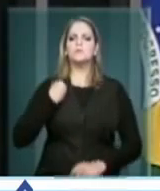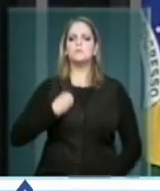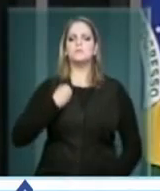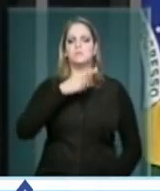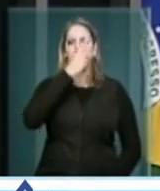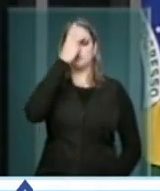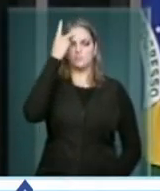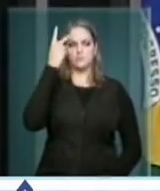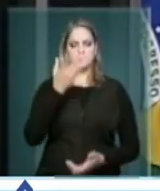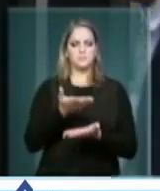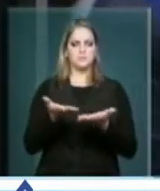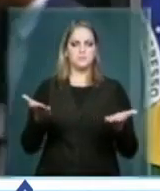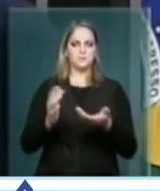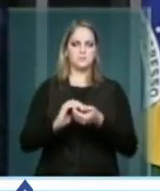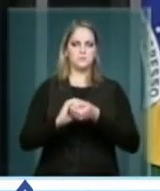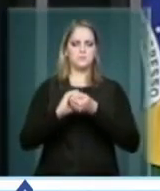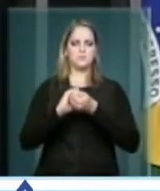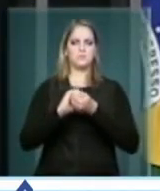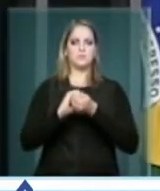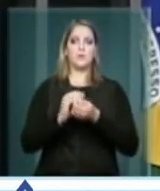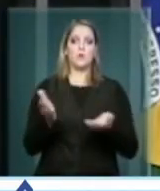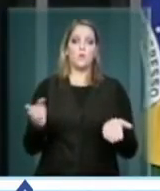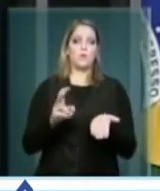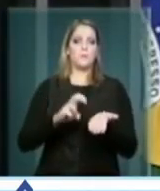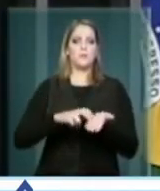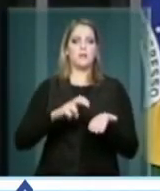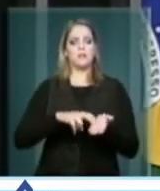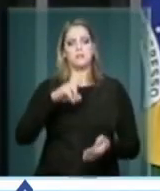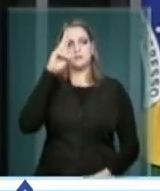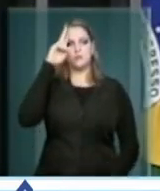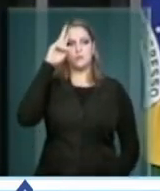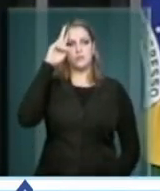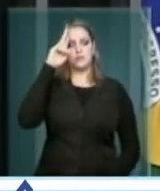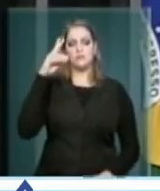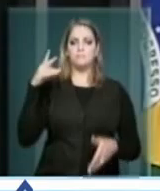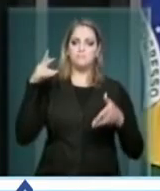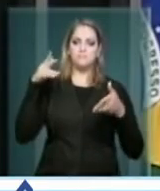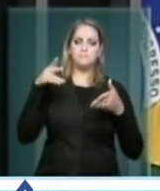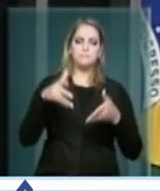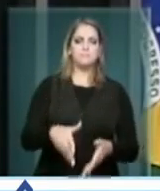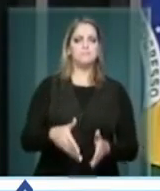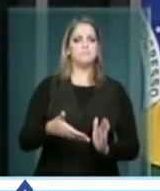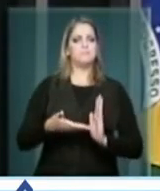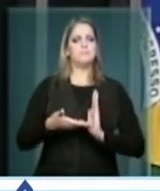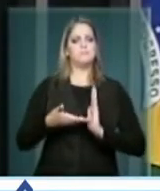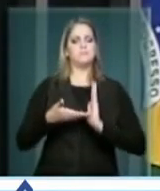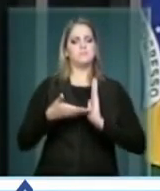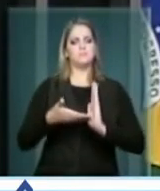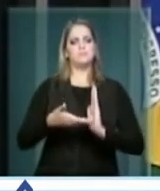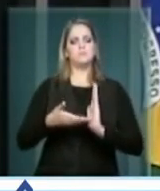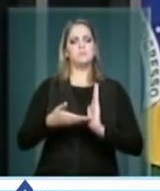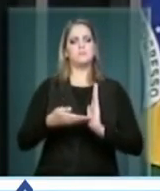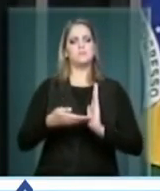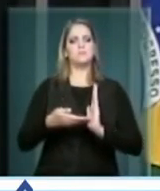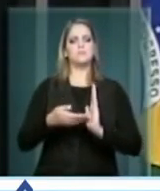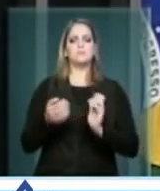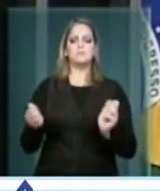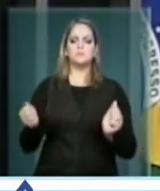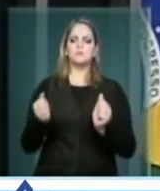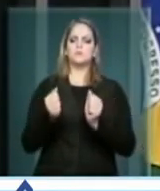que, nesta manhã de segunda-feira, vieram a esta casa para que, conjuntamente,